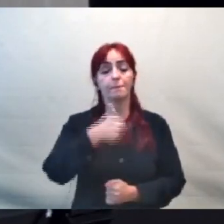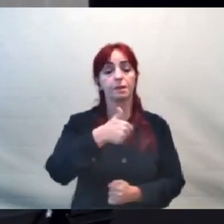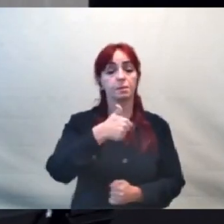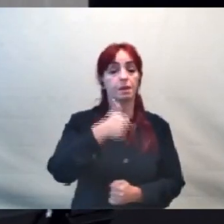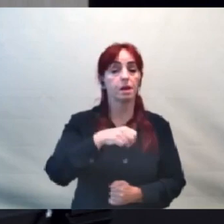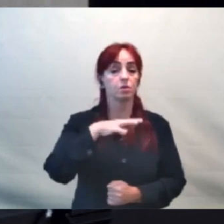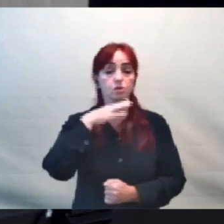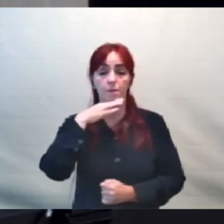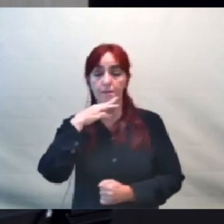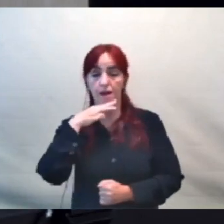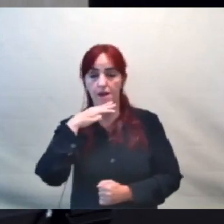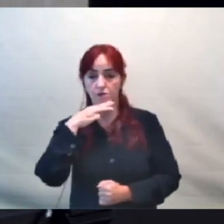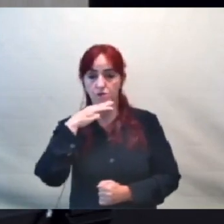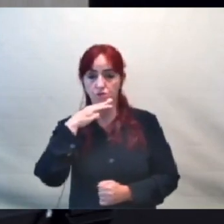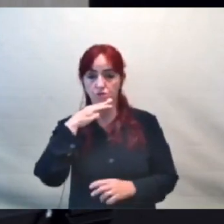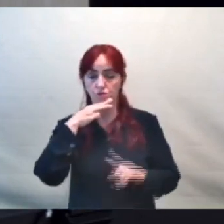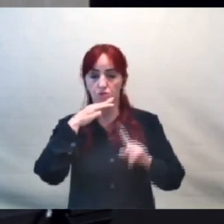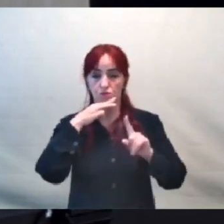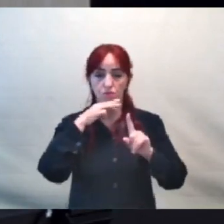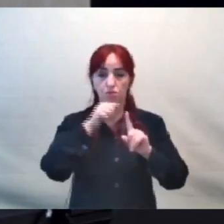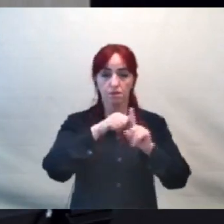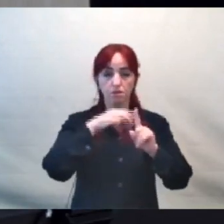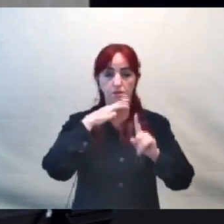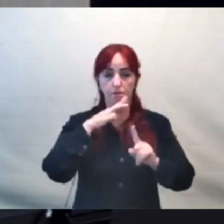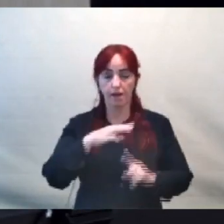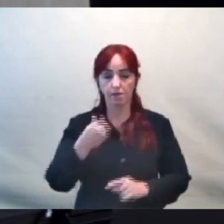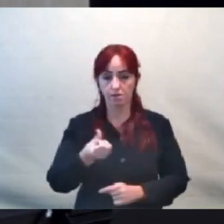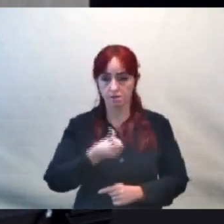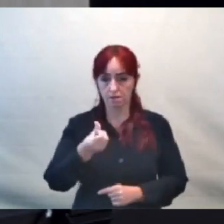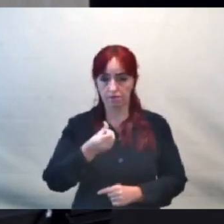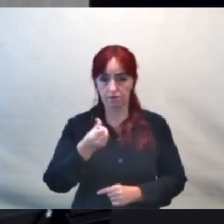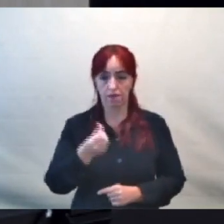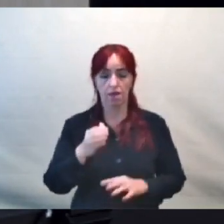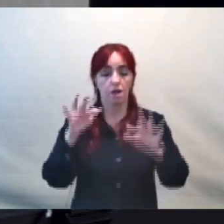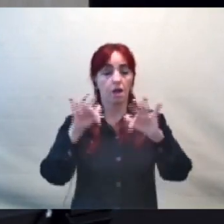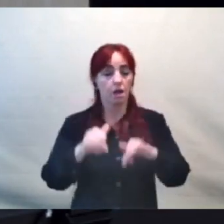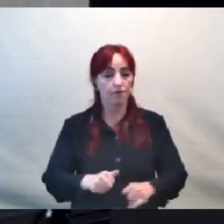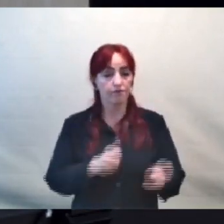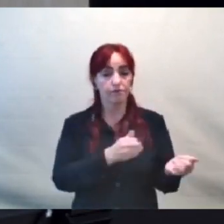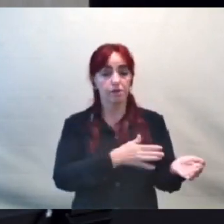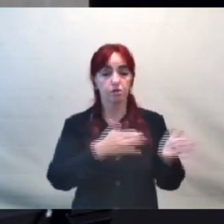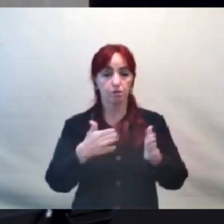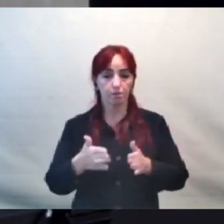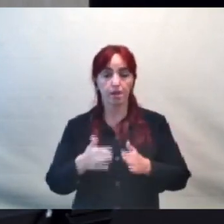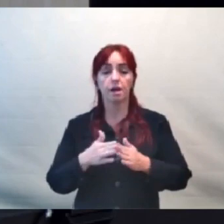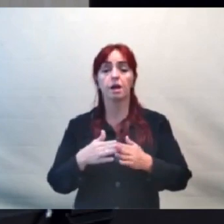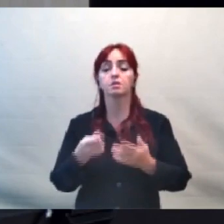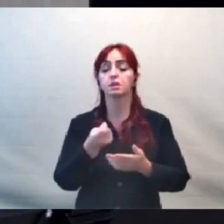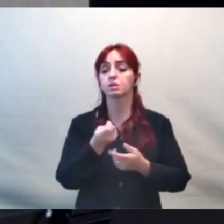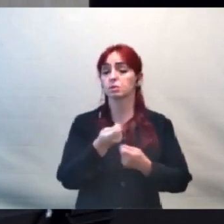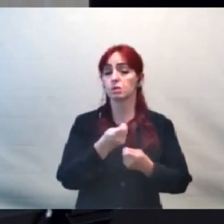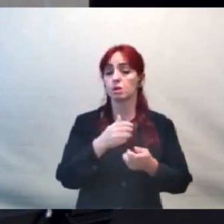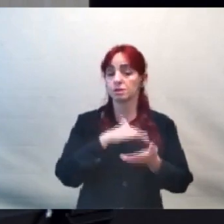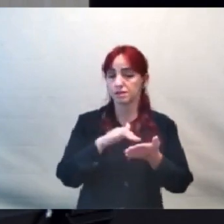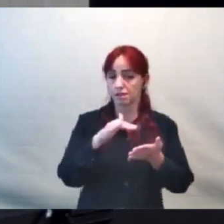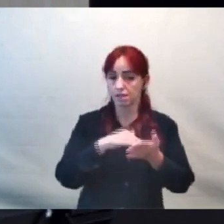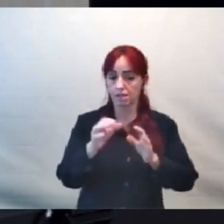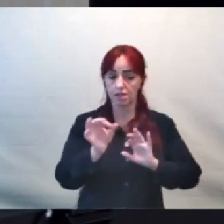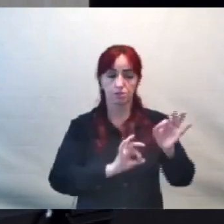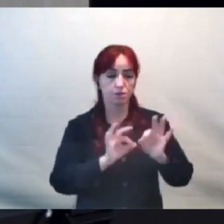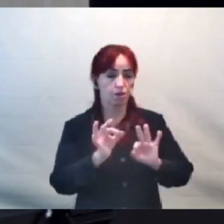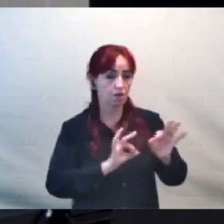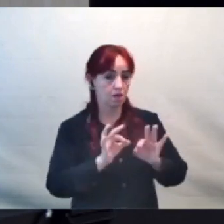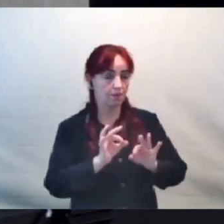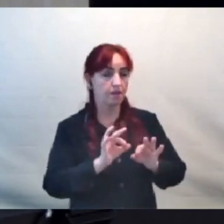1º de 3 de 2024, sexta-feira, termina o prazo para que o secretário de Planejamento, Orçamento e Gestão da Prefeitura de Belo Horizonte